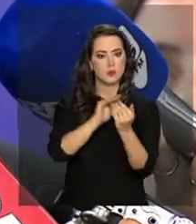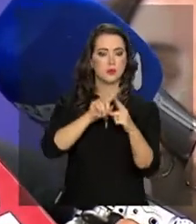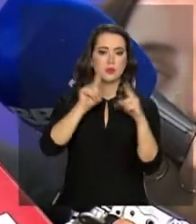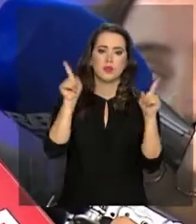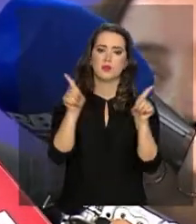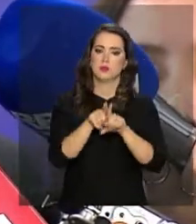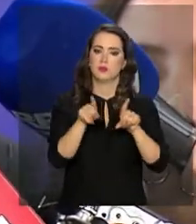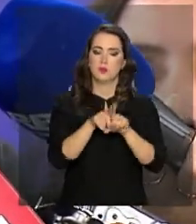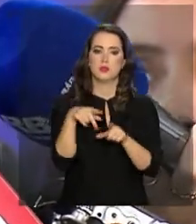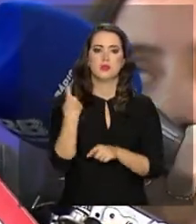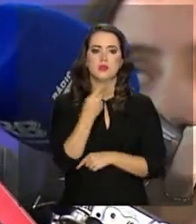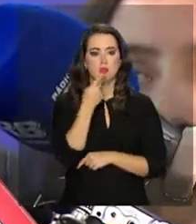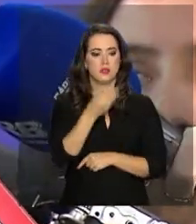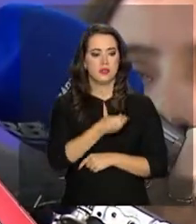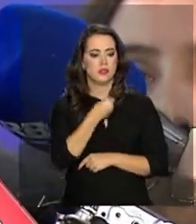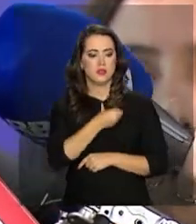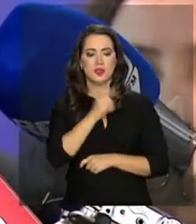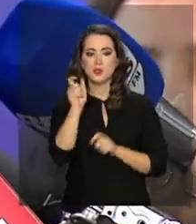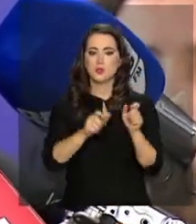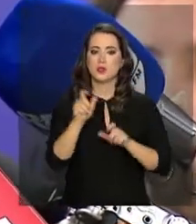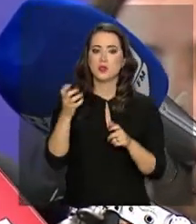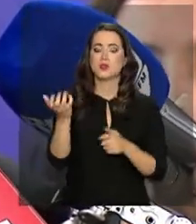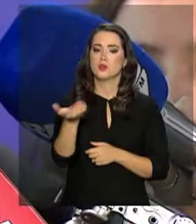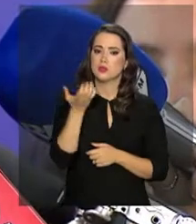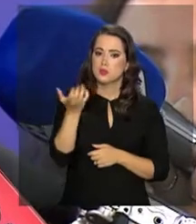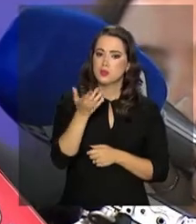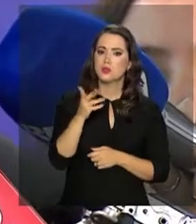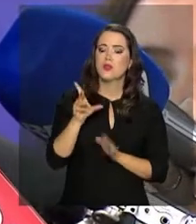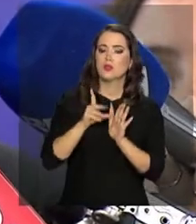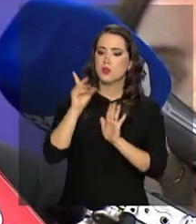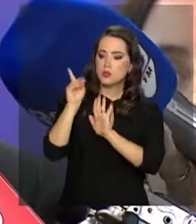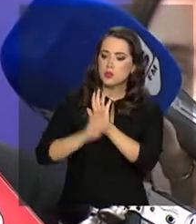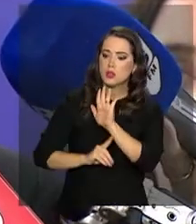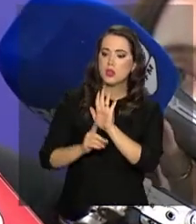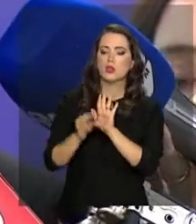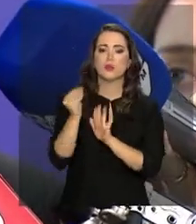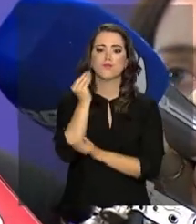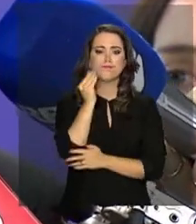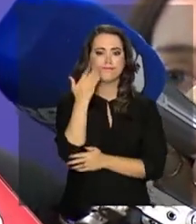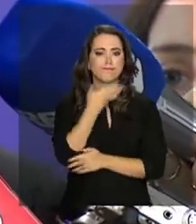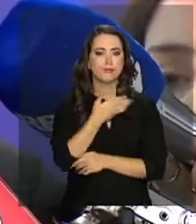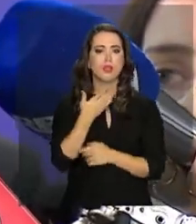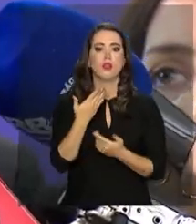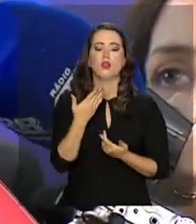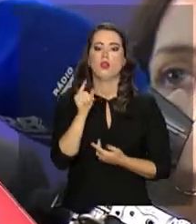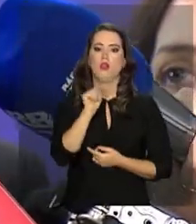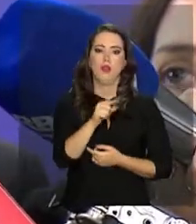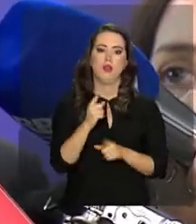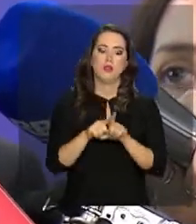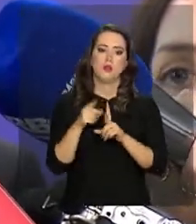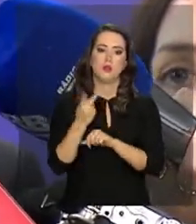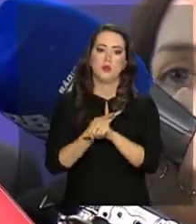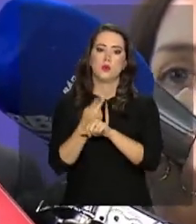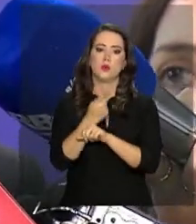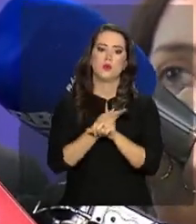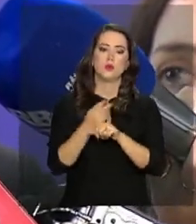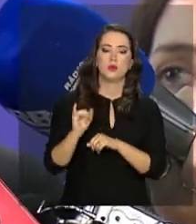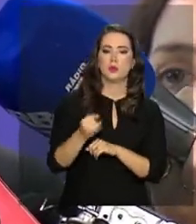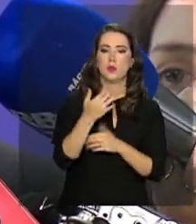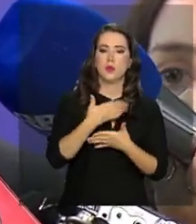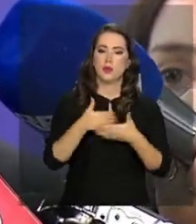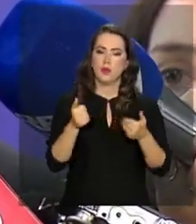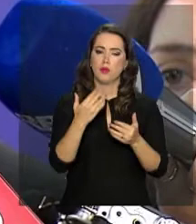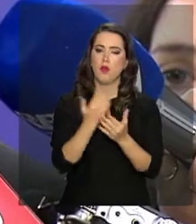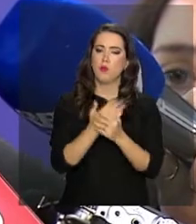estamos falando da vida das pessoas que querem ter o direito de tentar e aí nós estamos buscando encontrar soluções para melhorar o processo